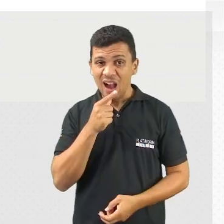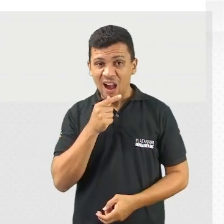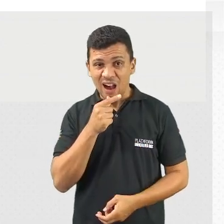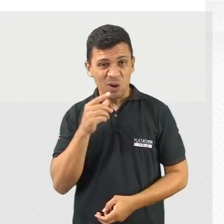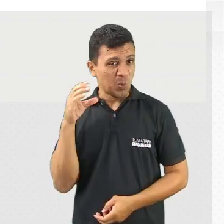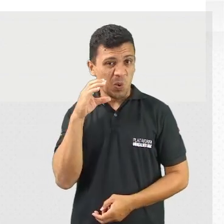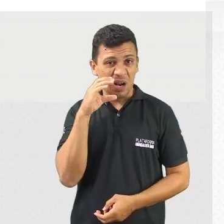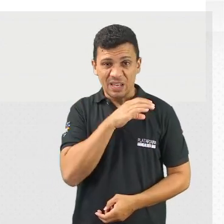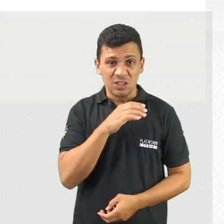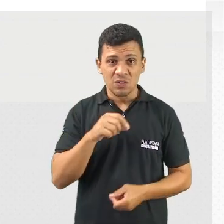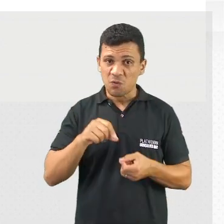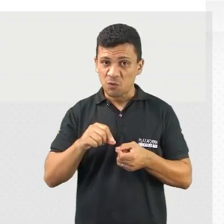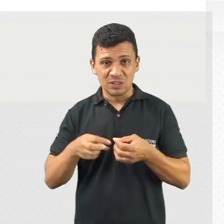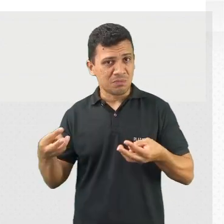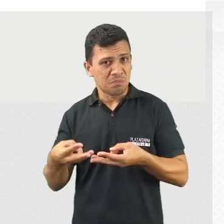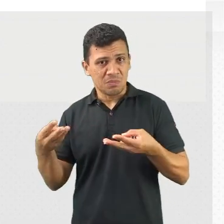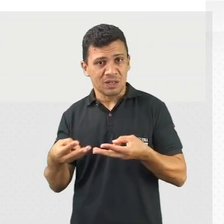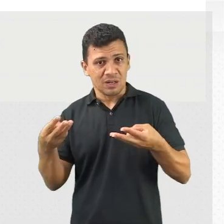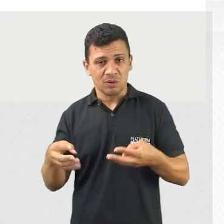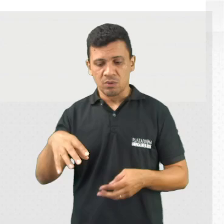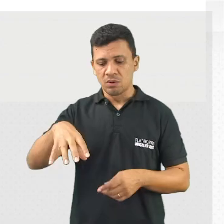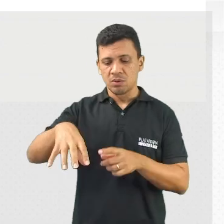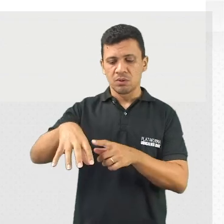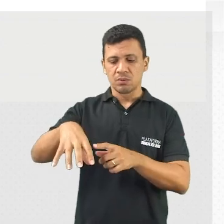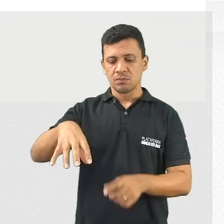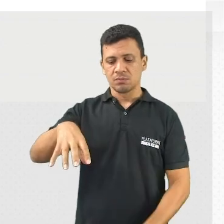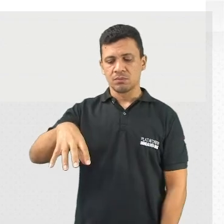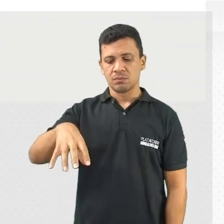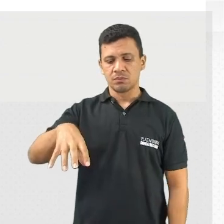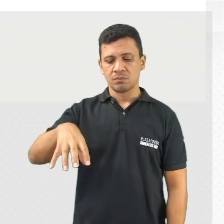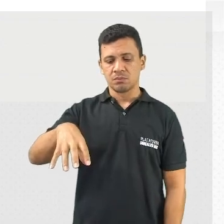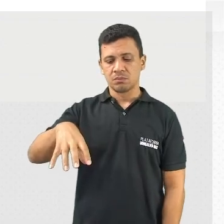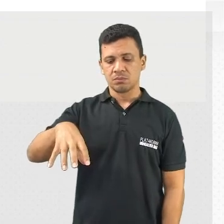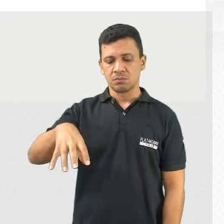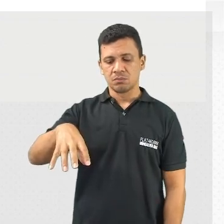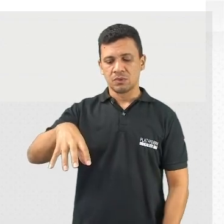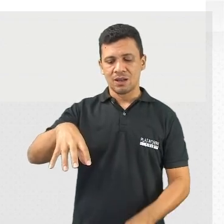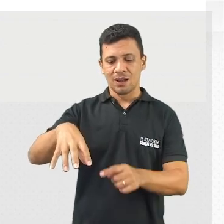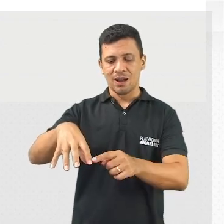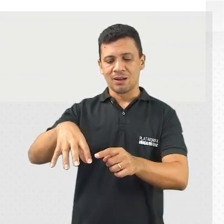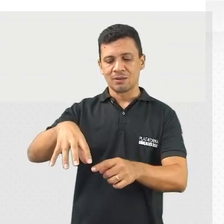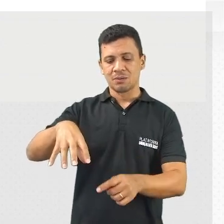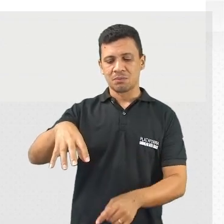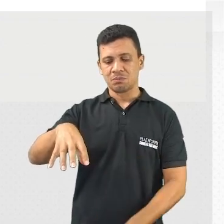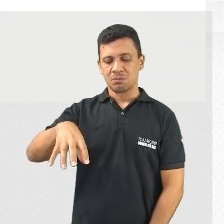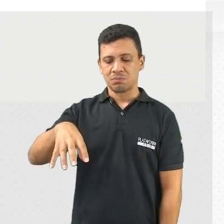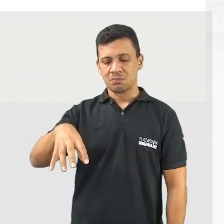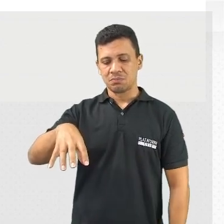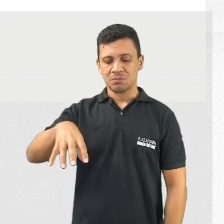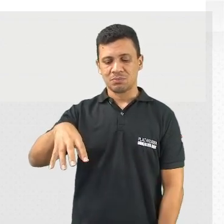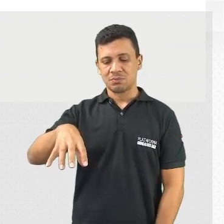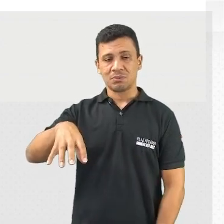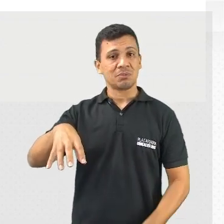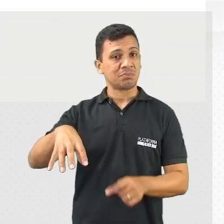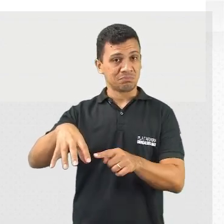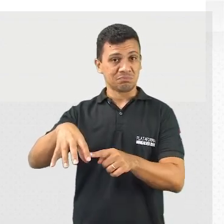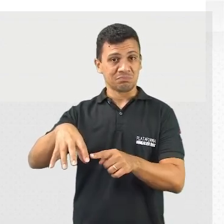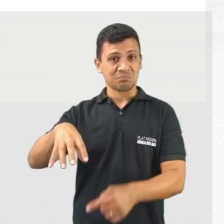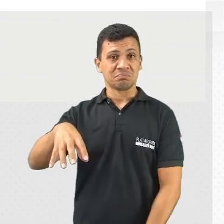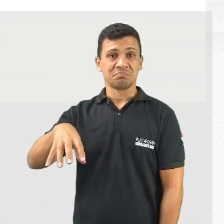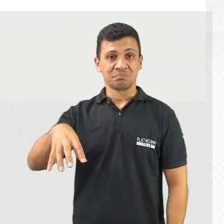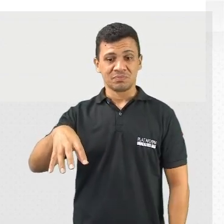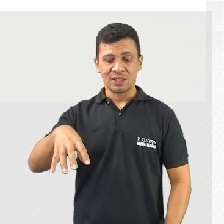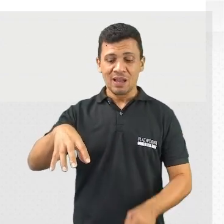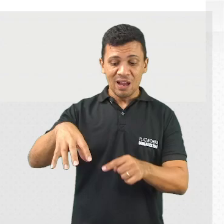ou fazer macarrão, por exemplo, também, as tampas começam, ela começa a se movimentar, e ela começa a se chocar com as bordas da própria panela, né, a tampa